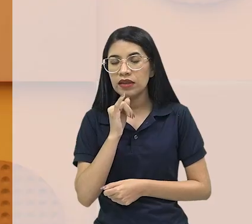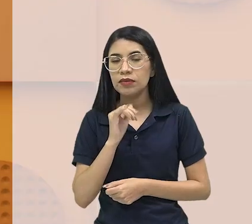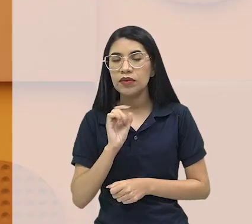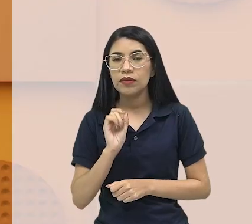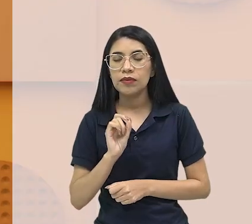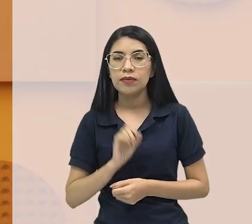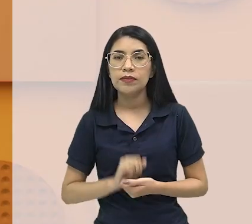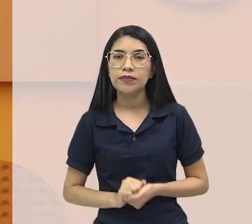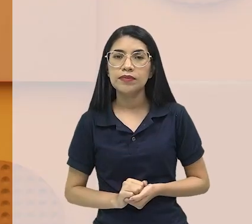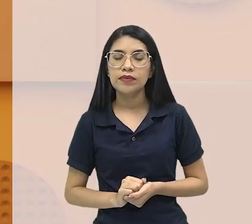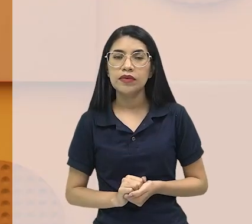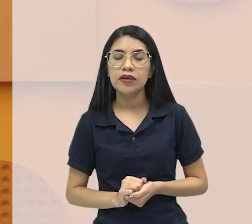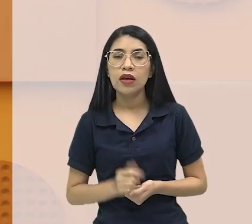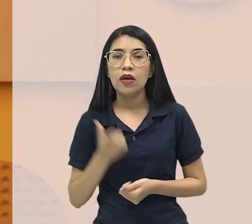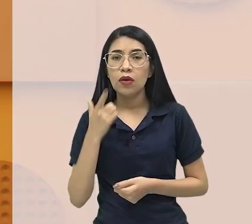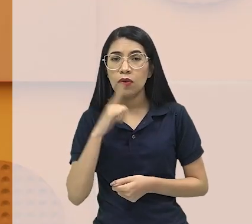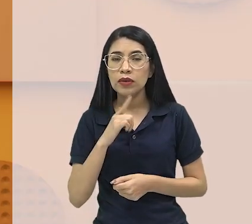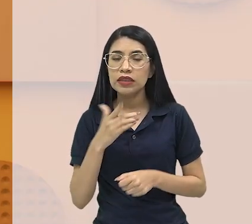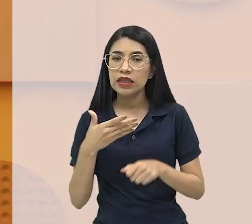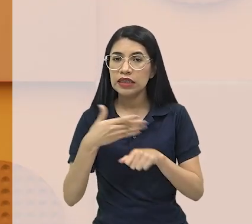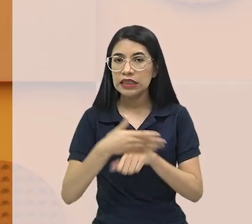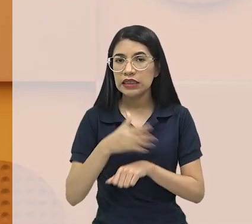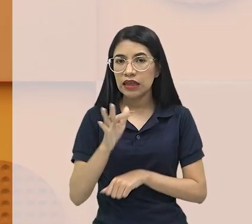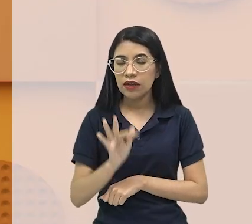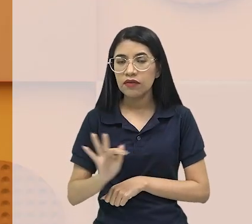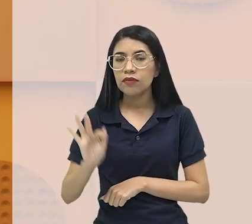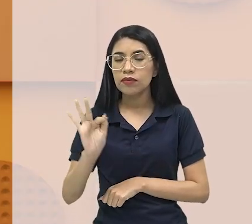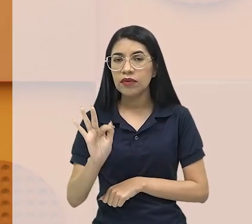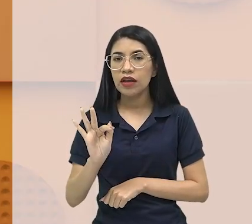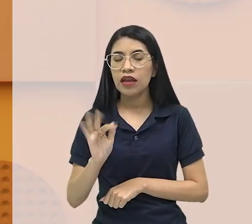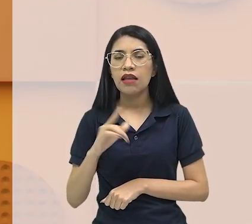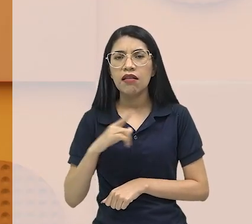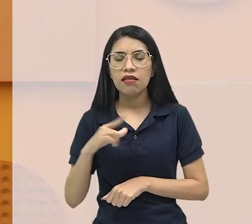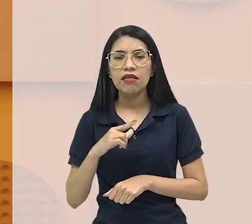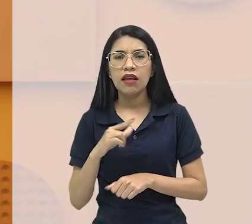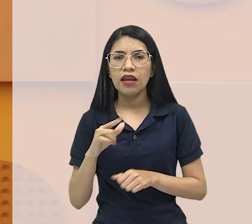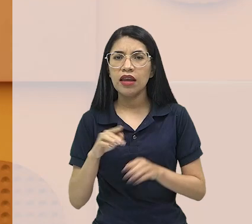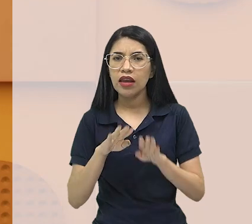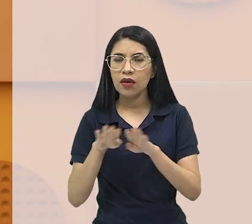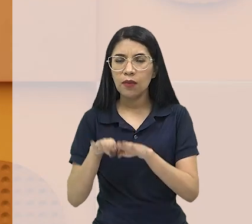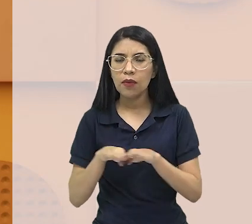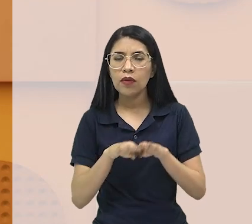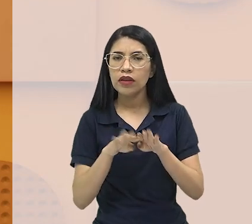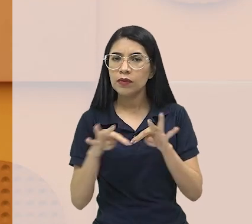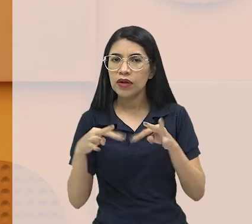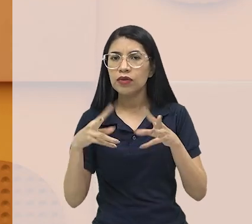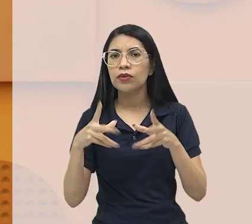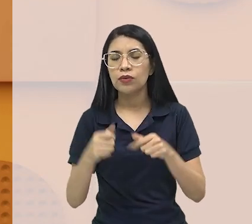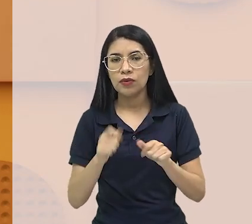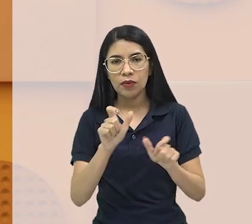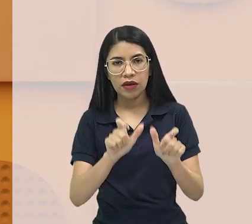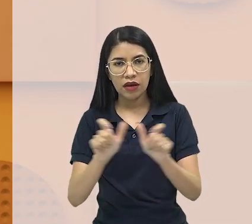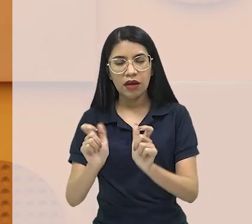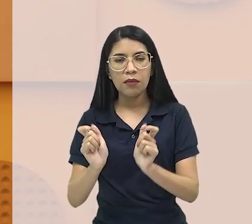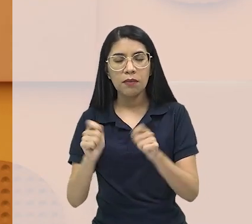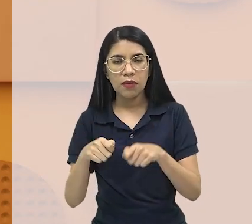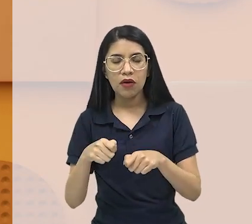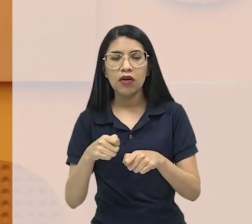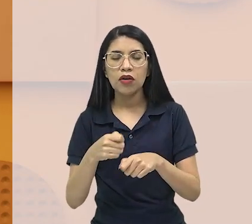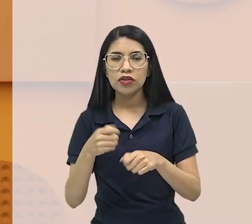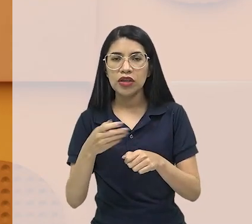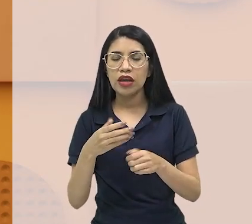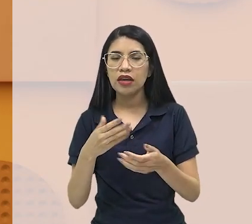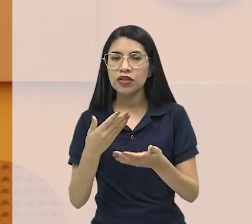prático, é o acesso à universidade. Nós temos igualdade no acesso à universidade? Sim. Qualquer estudante pode fazer